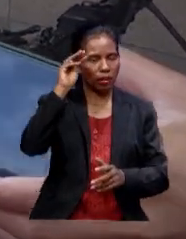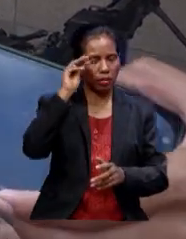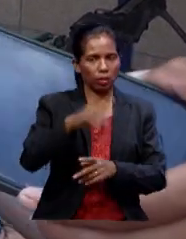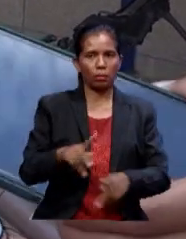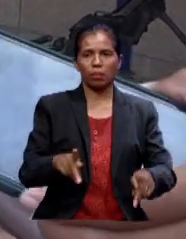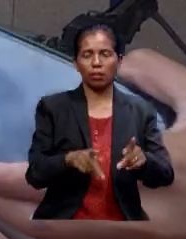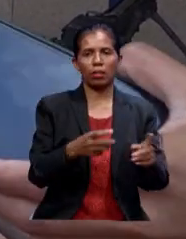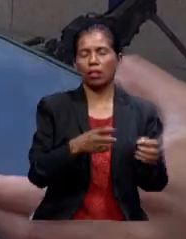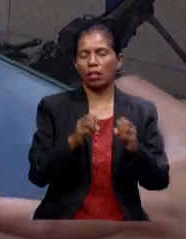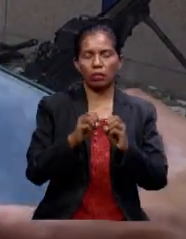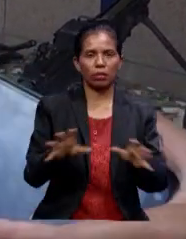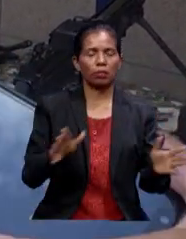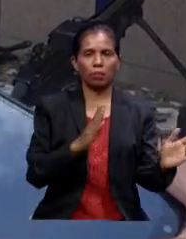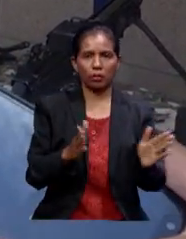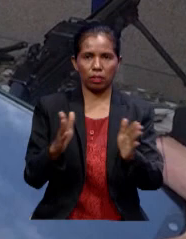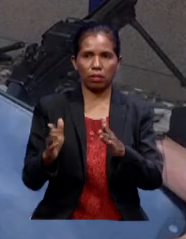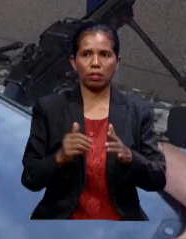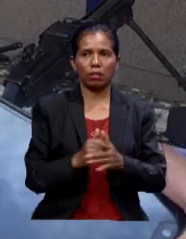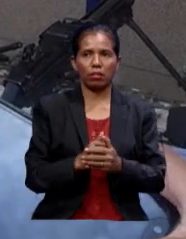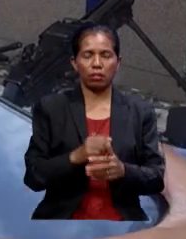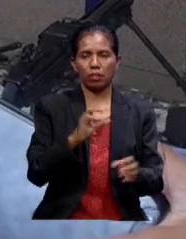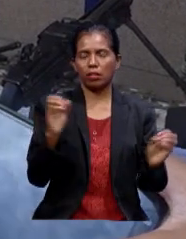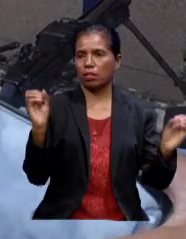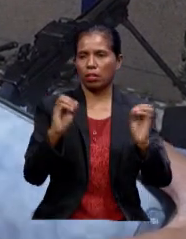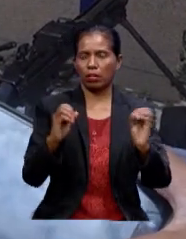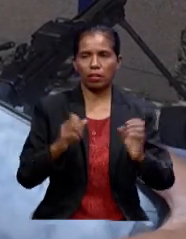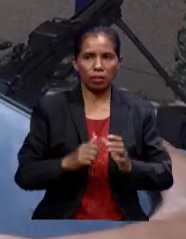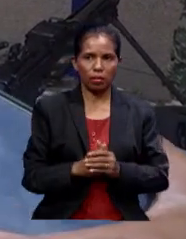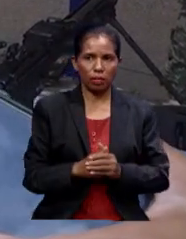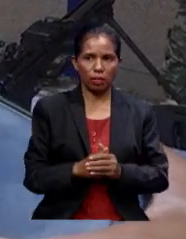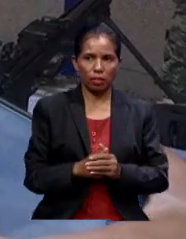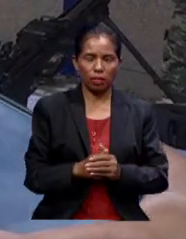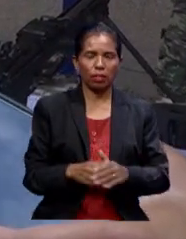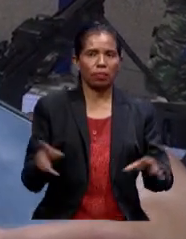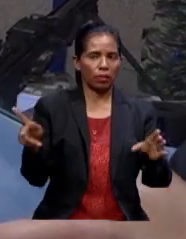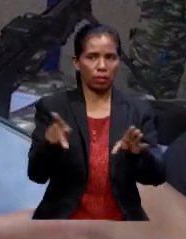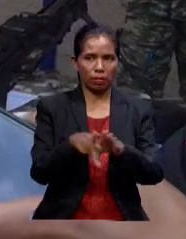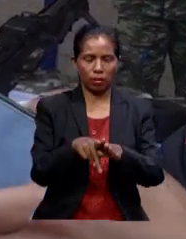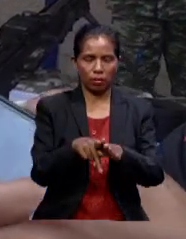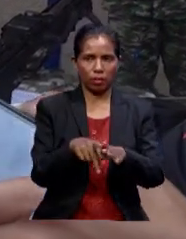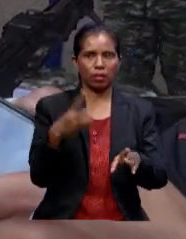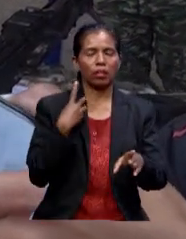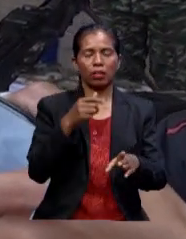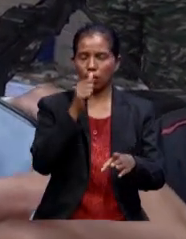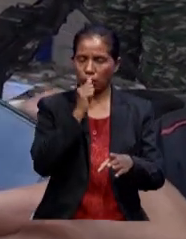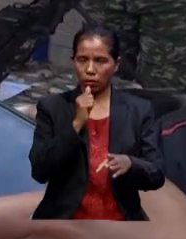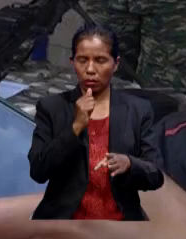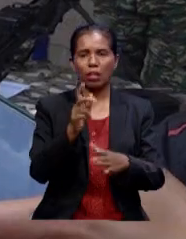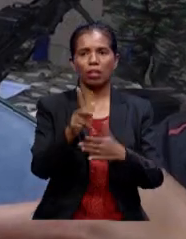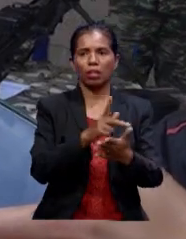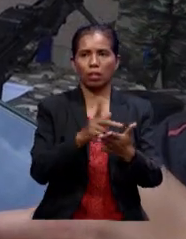o processo. Se lá é denegação. Né? Denegação né? Não participação. Quando Tama, se está no nome dele, é crime,